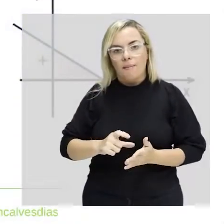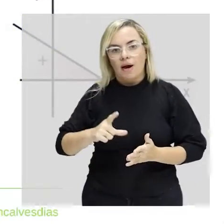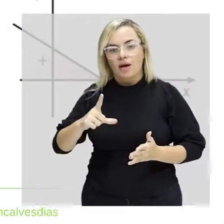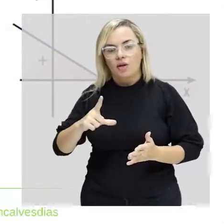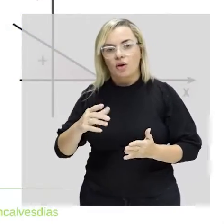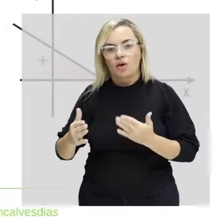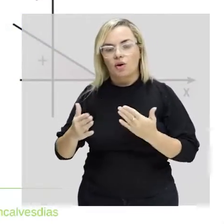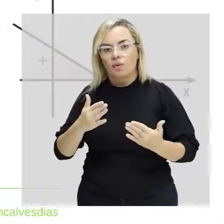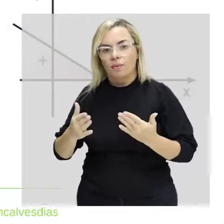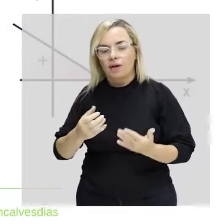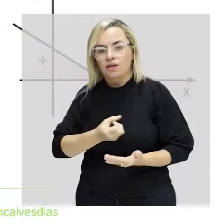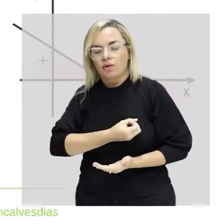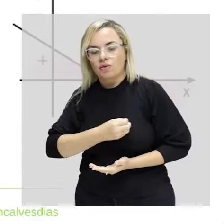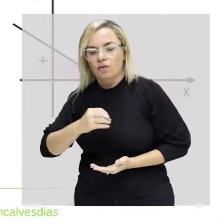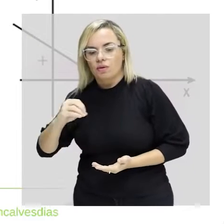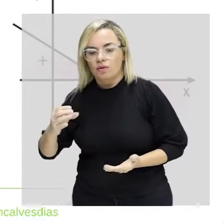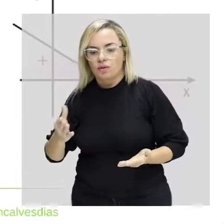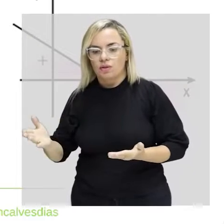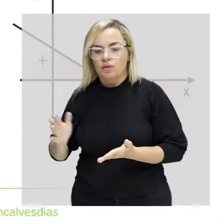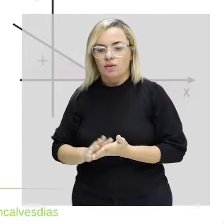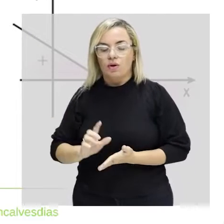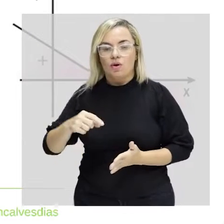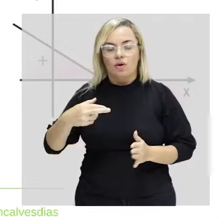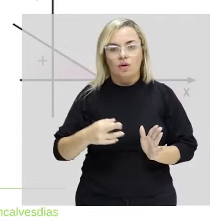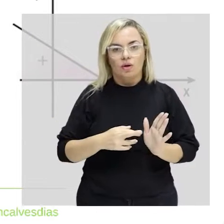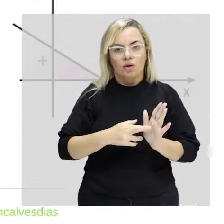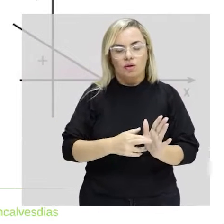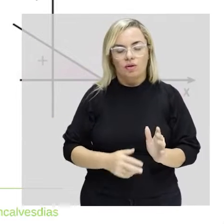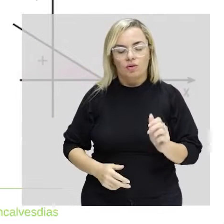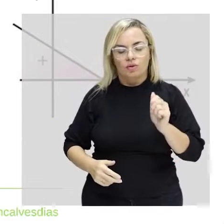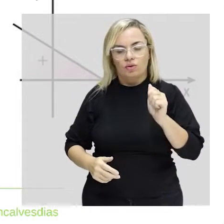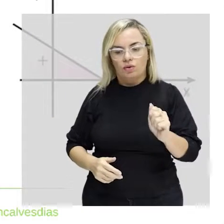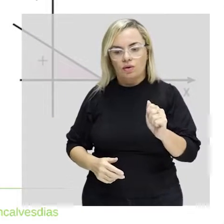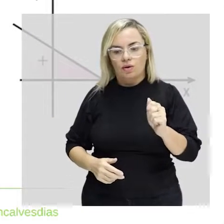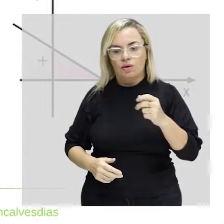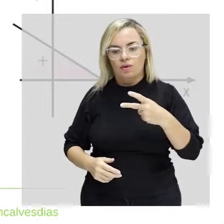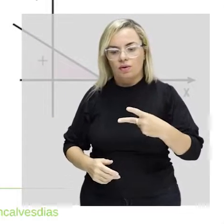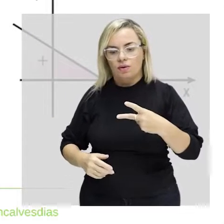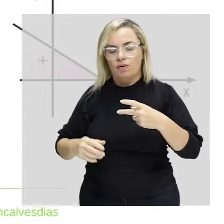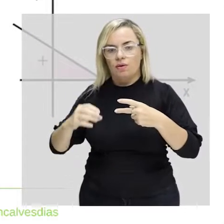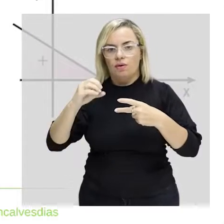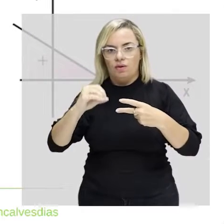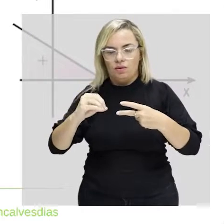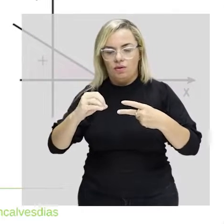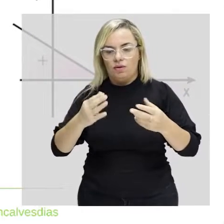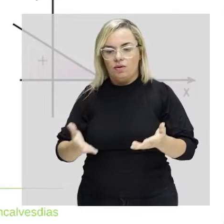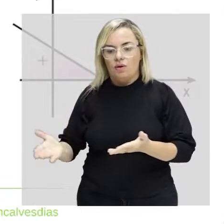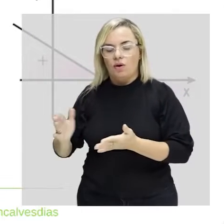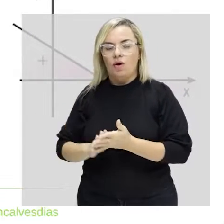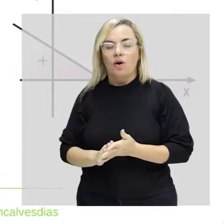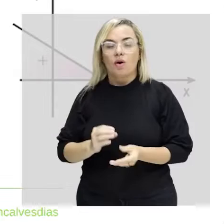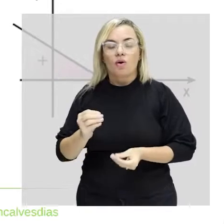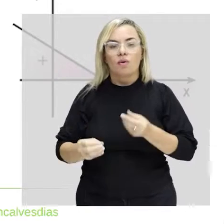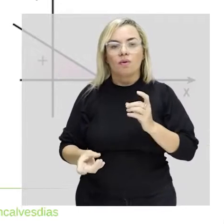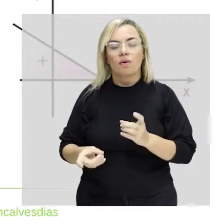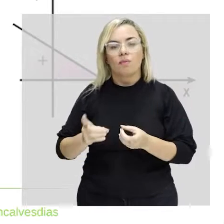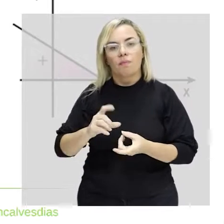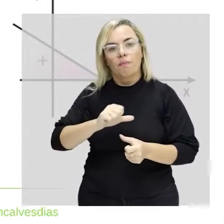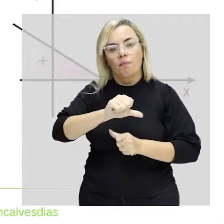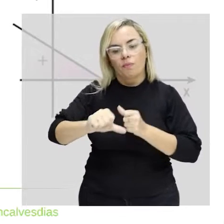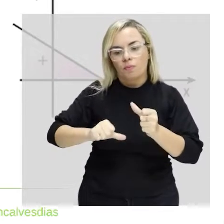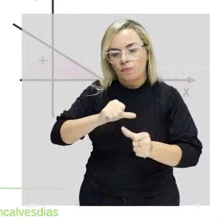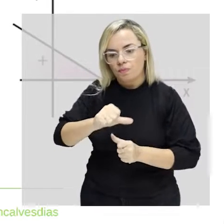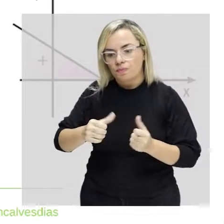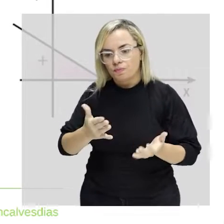outra representação, que é o caso do A ser negativo, menor do que zero. Olha como se inverte a coisa. Eu tenho